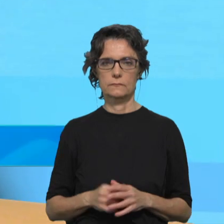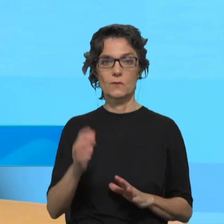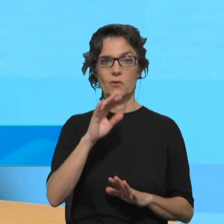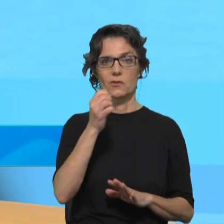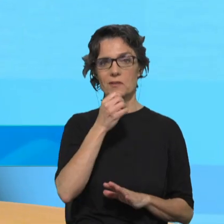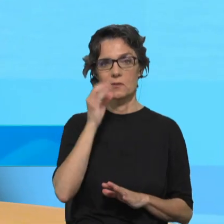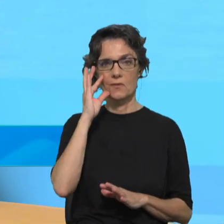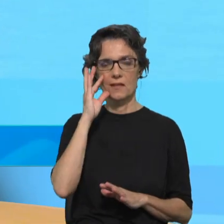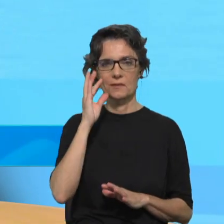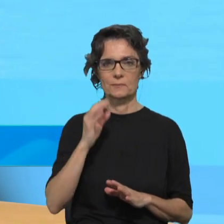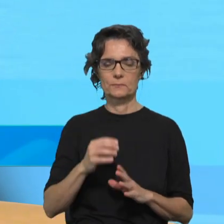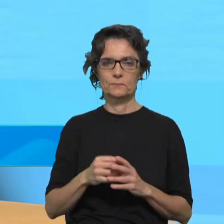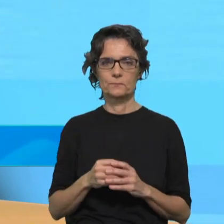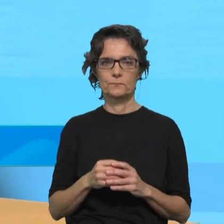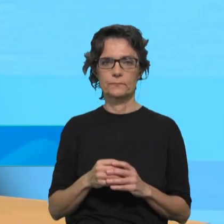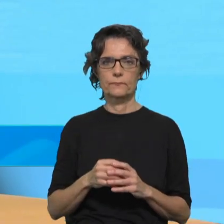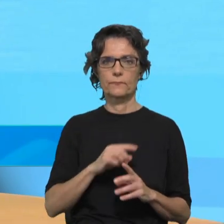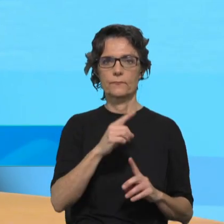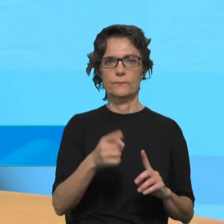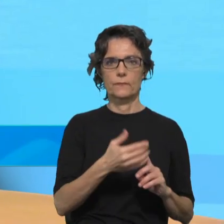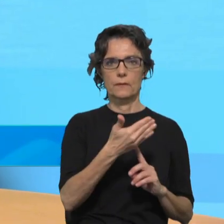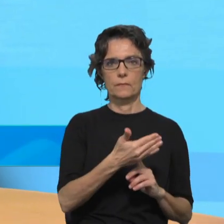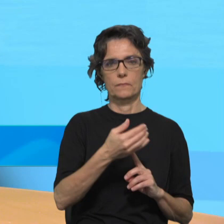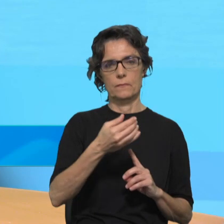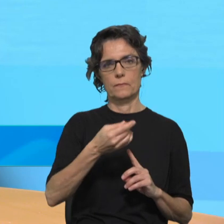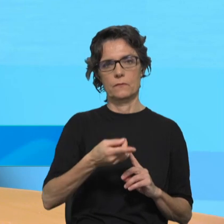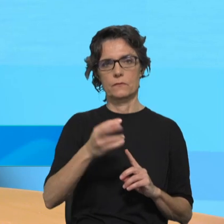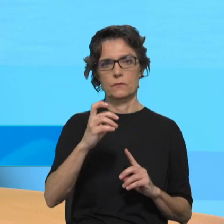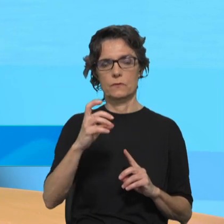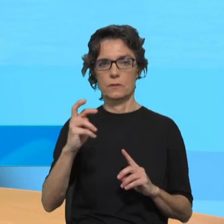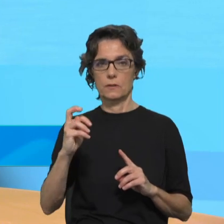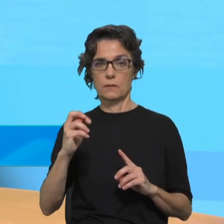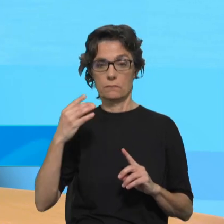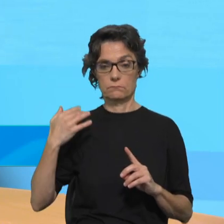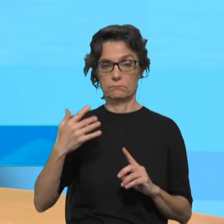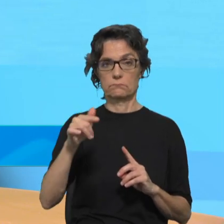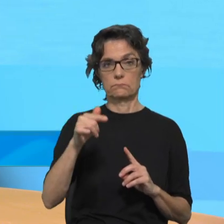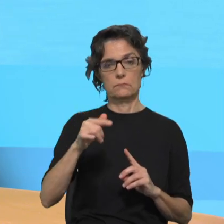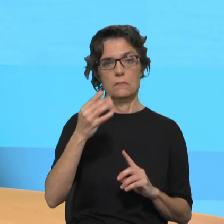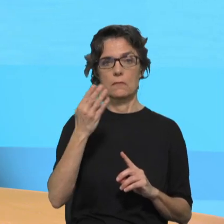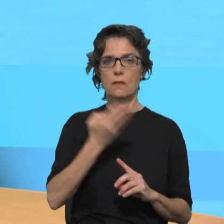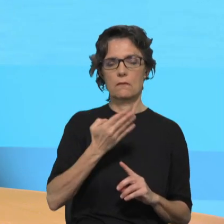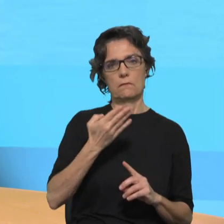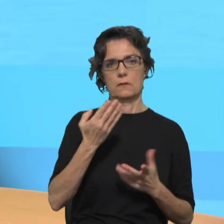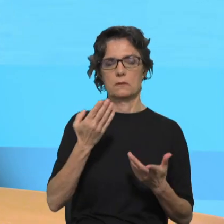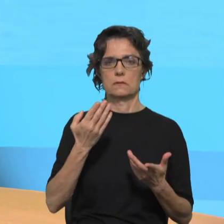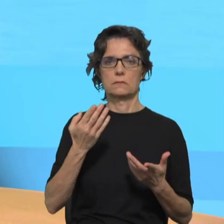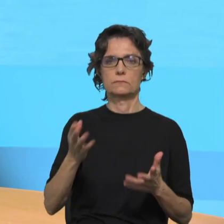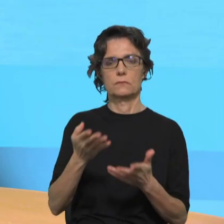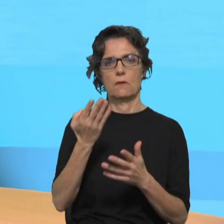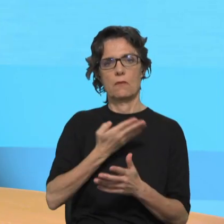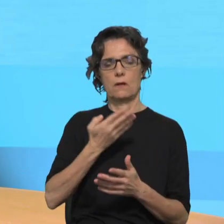Olá, muito boa tarde. Desde 1983, na defesa e promoção dos direitos da criança. Assim se